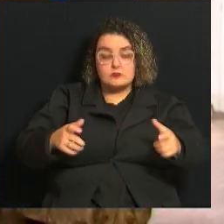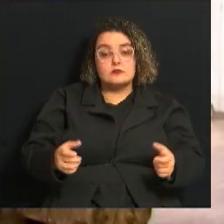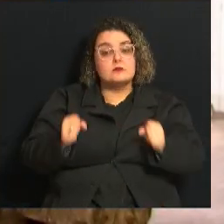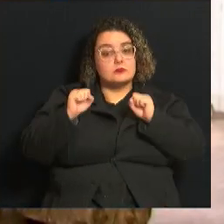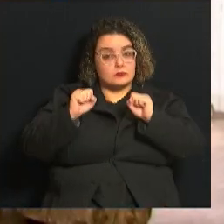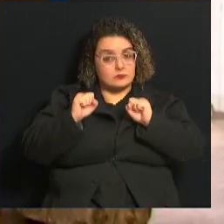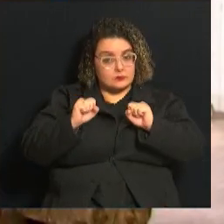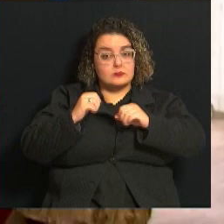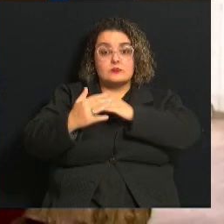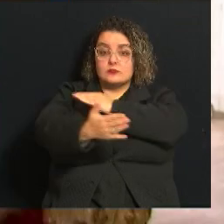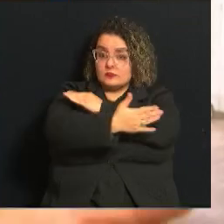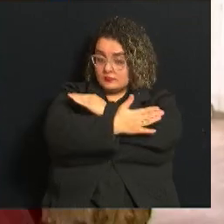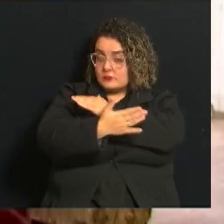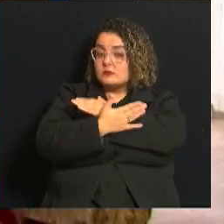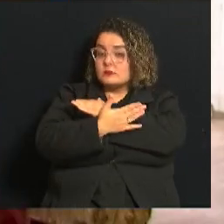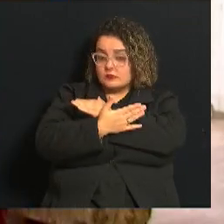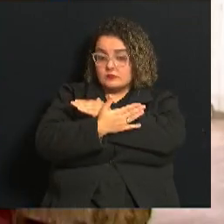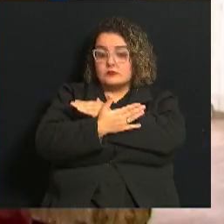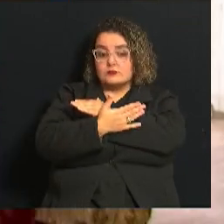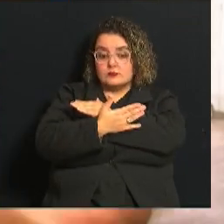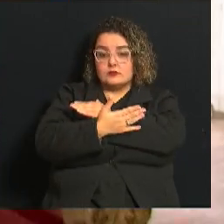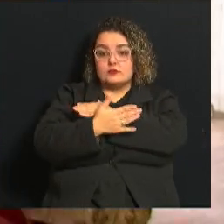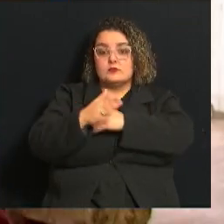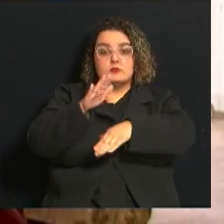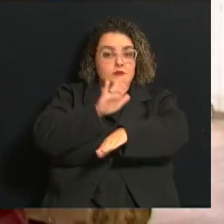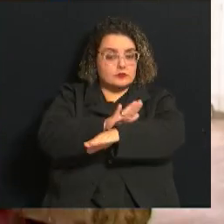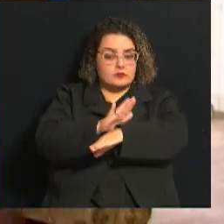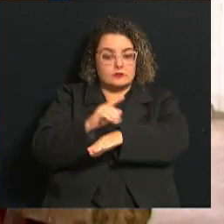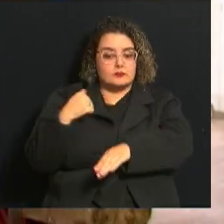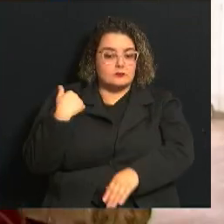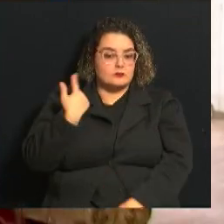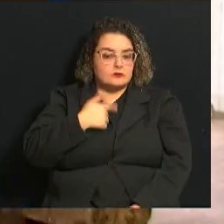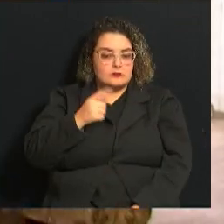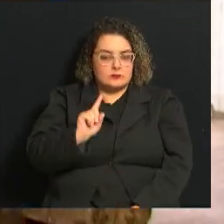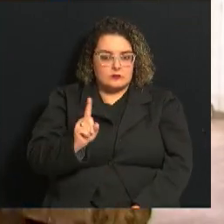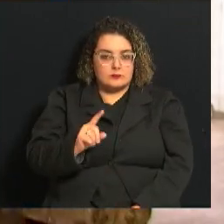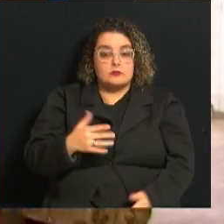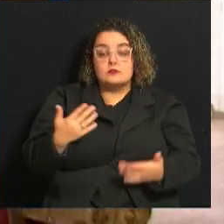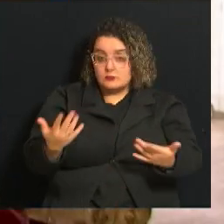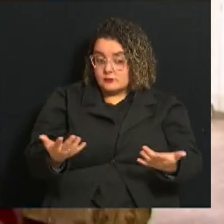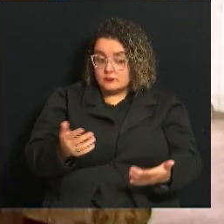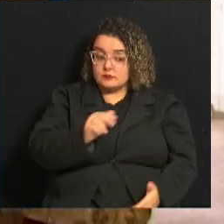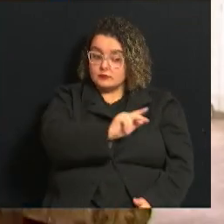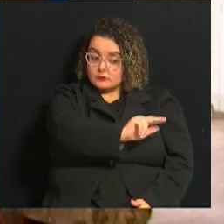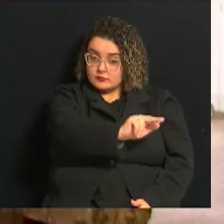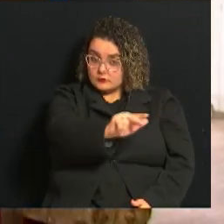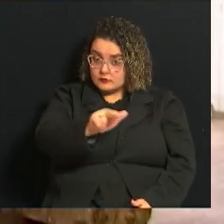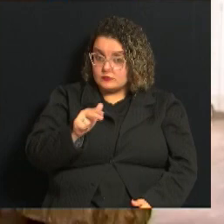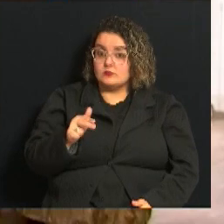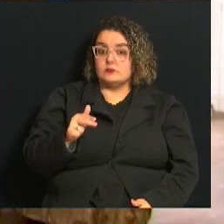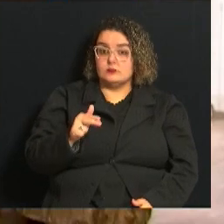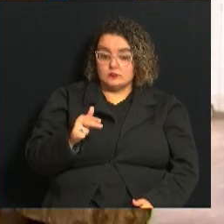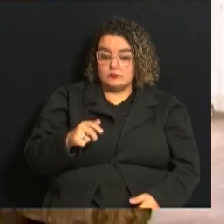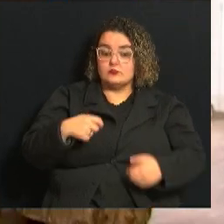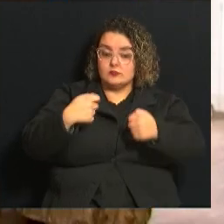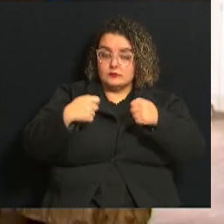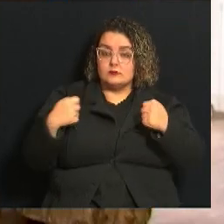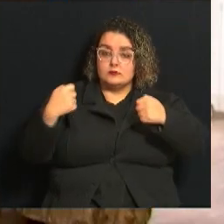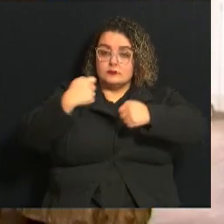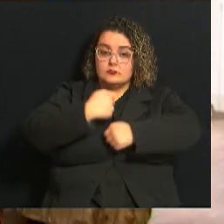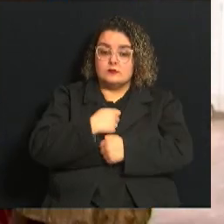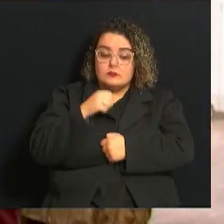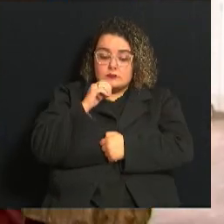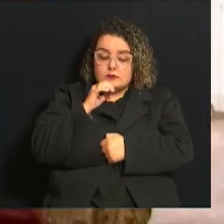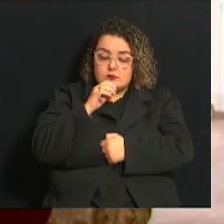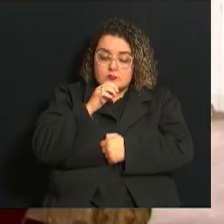puderem nos ajudar aqui tá lá ajudando não nós mas um irmão que que necessita de esse agasalhado nesse momento de frio